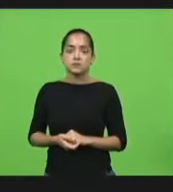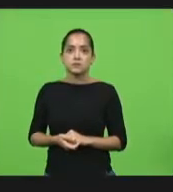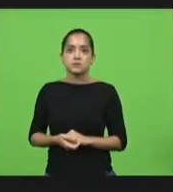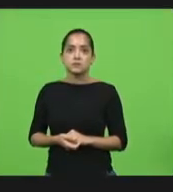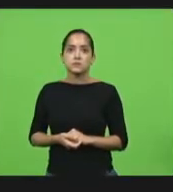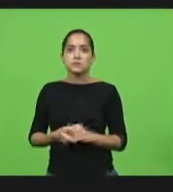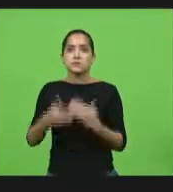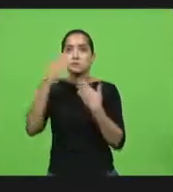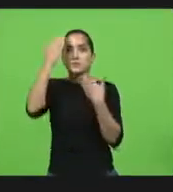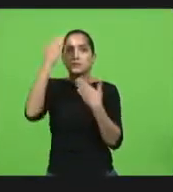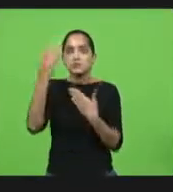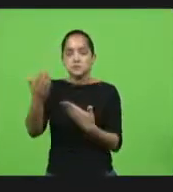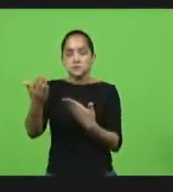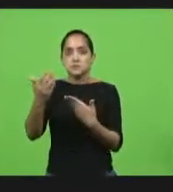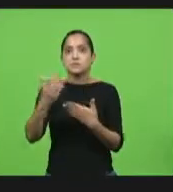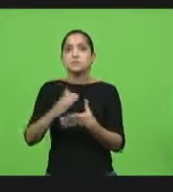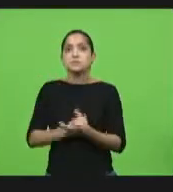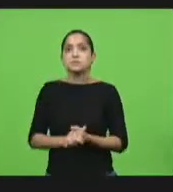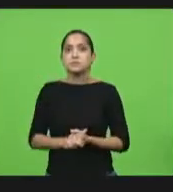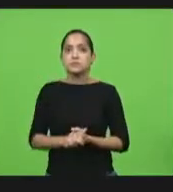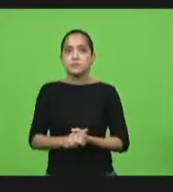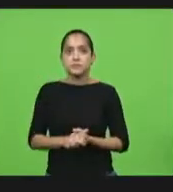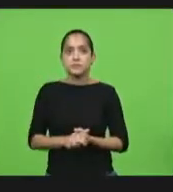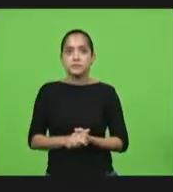Maurício Scudillac, Vossa Excelência, com a palavra.